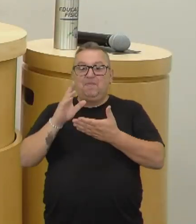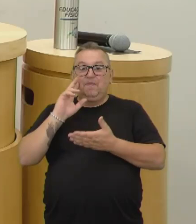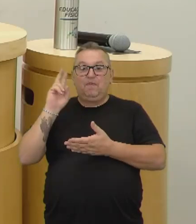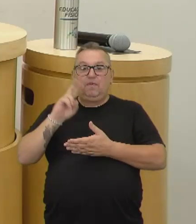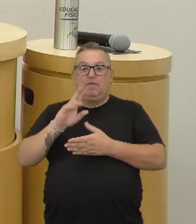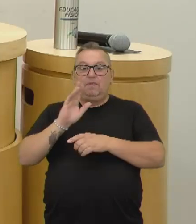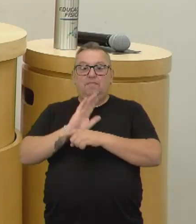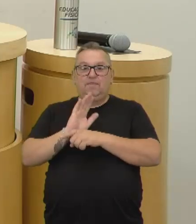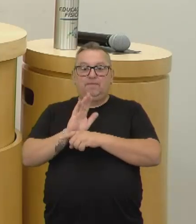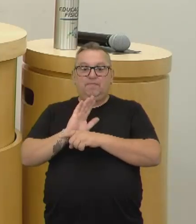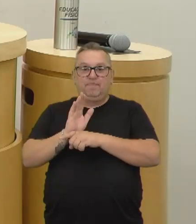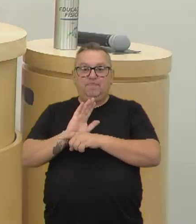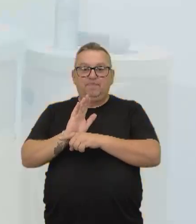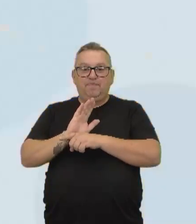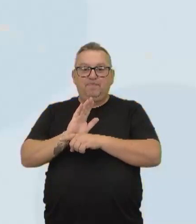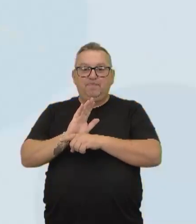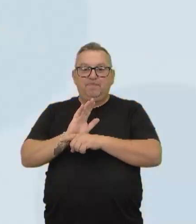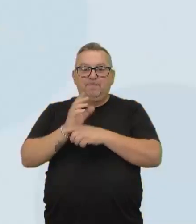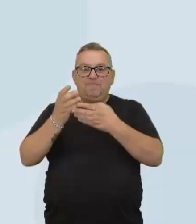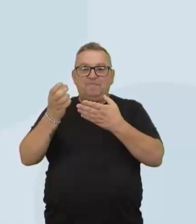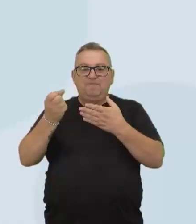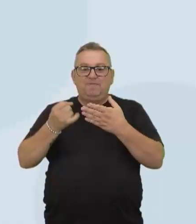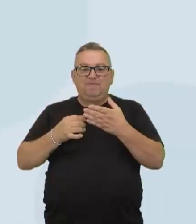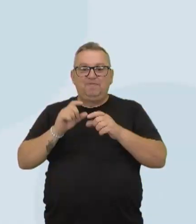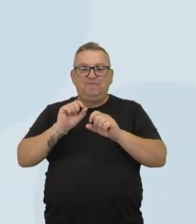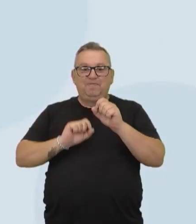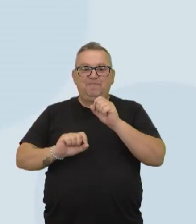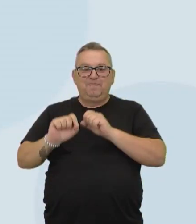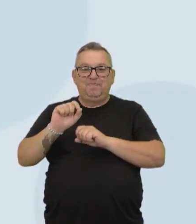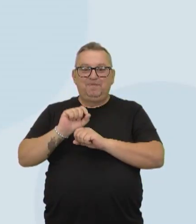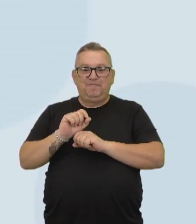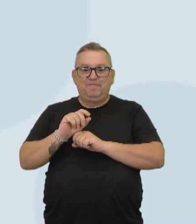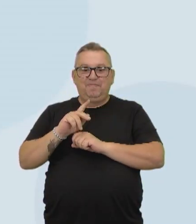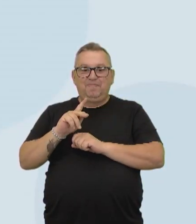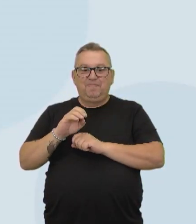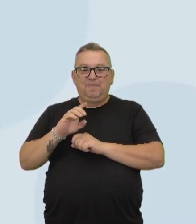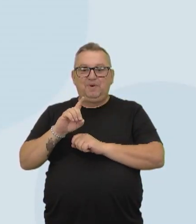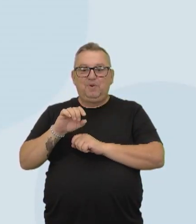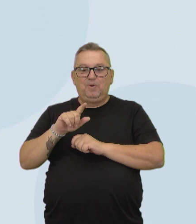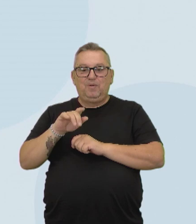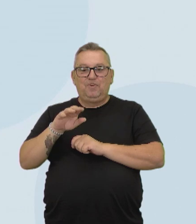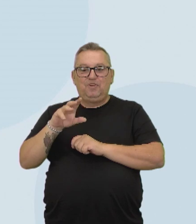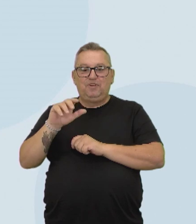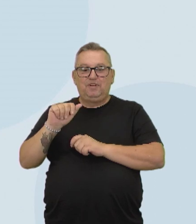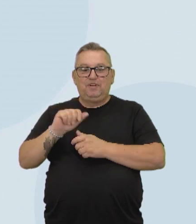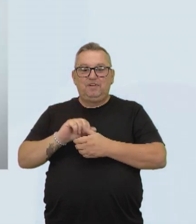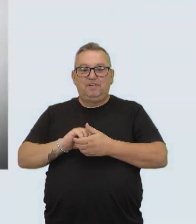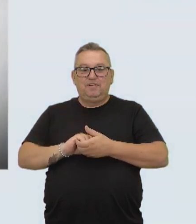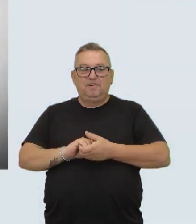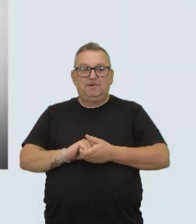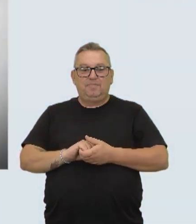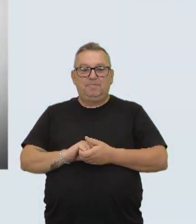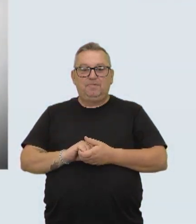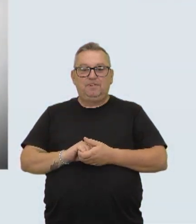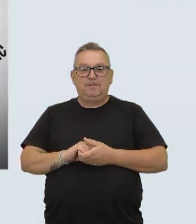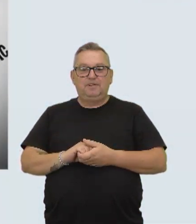ver um vídeo de IBGE que fala sobre o que é pedologia. Daqui a pouco a gente volta.